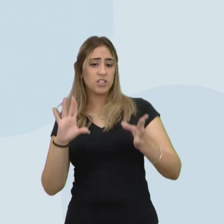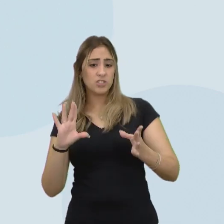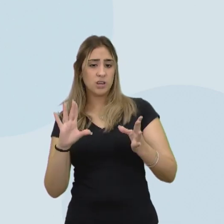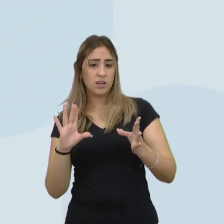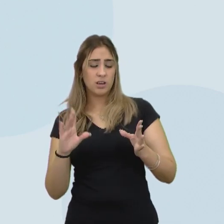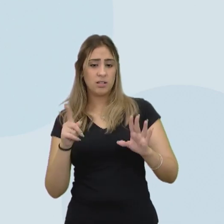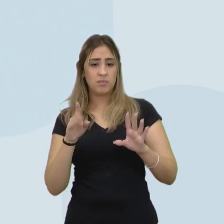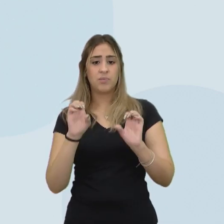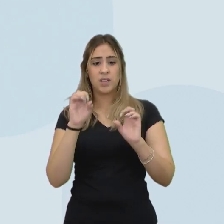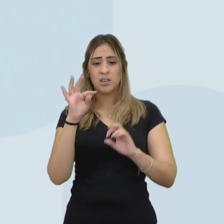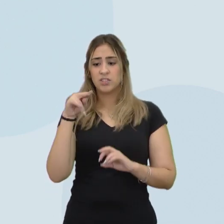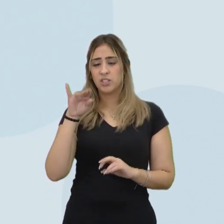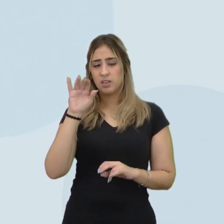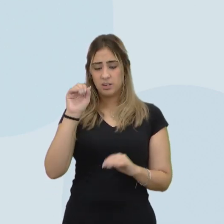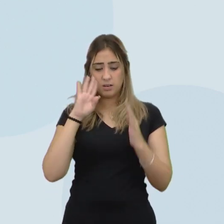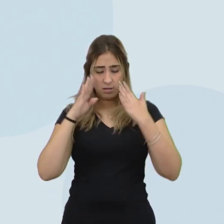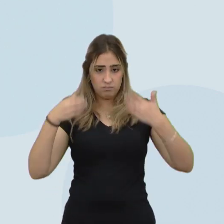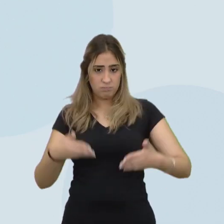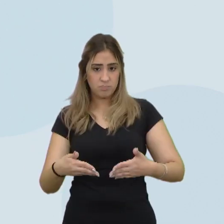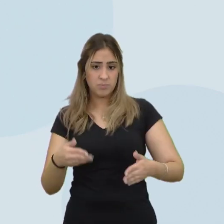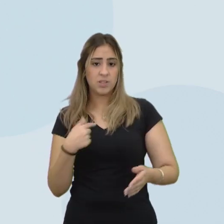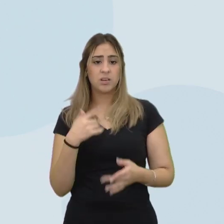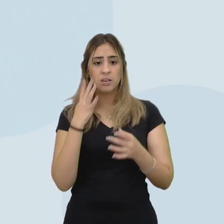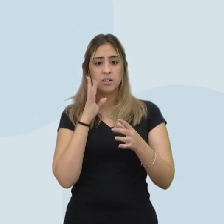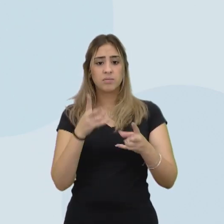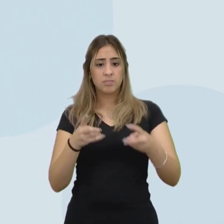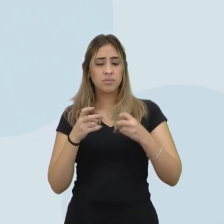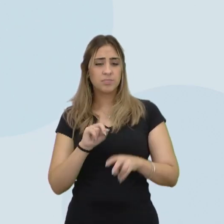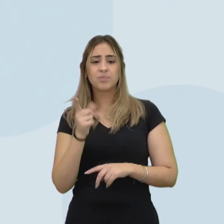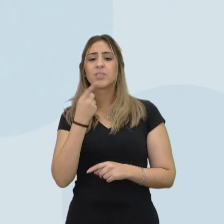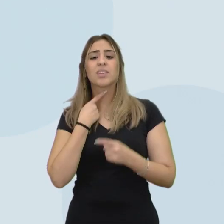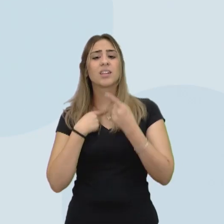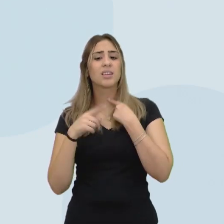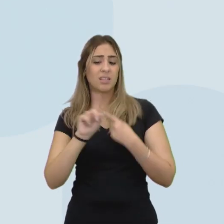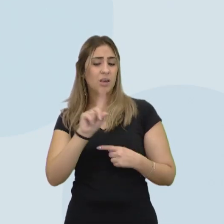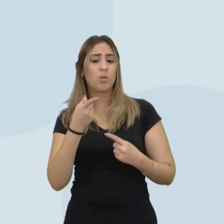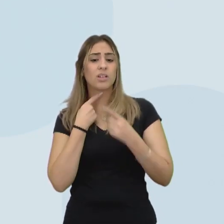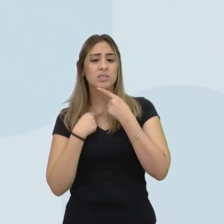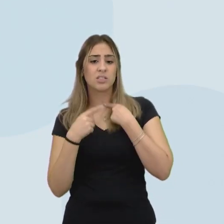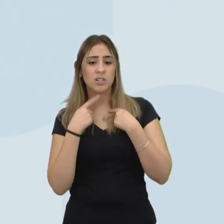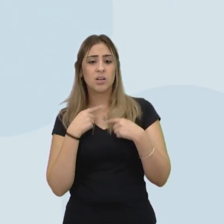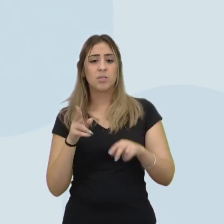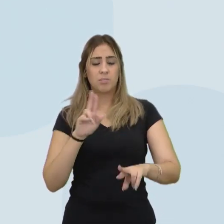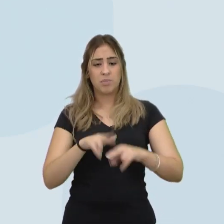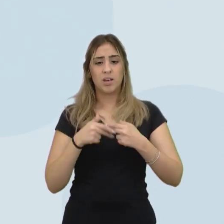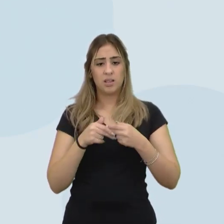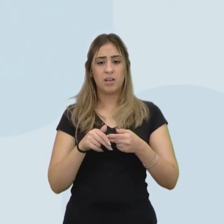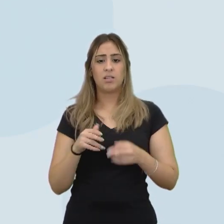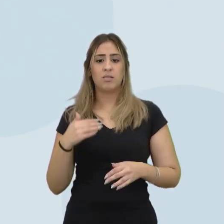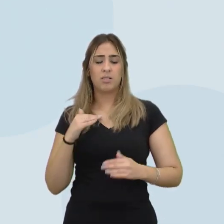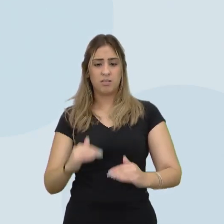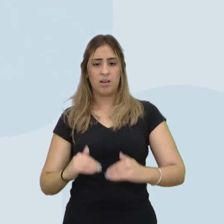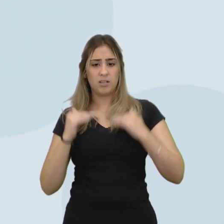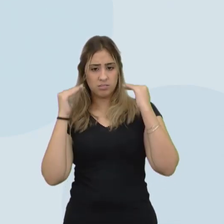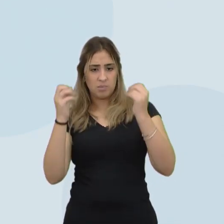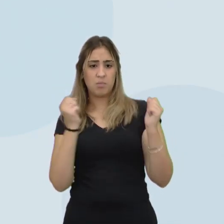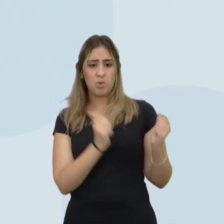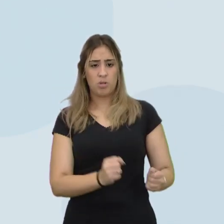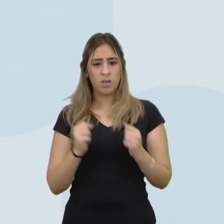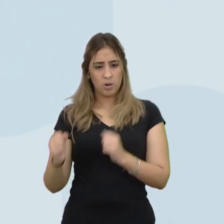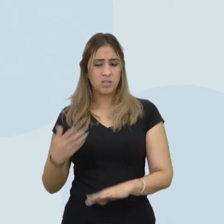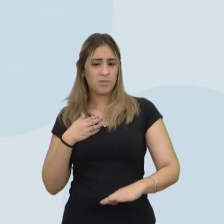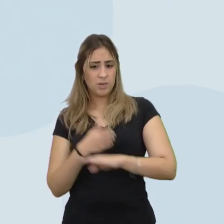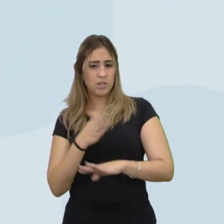Impedir que uma etnia considerada e indesejada pela casta poderosa frequente, compartilhe, desfrute